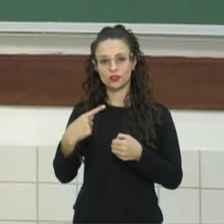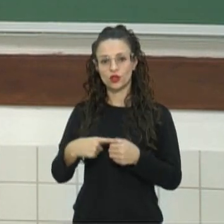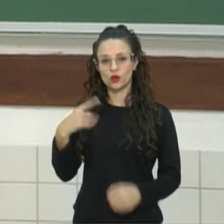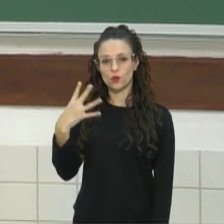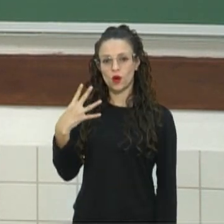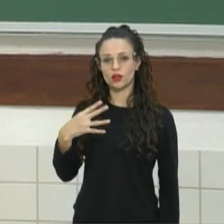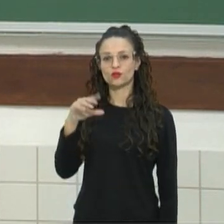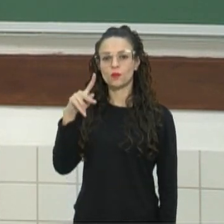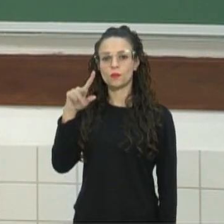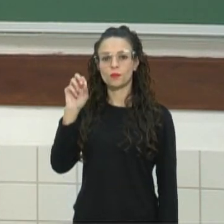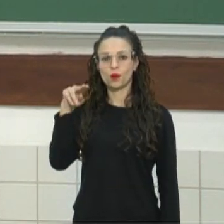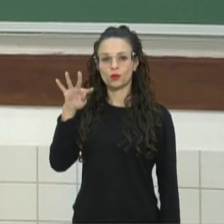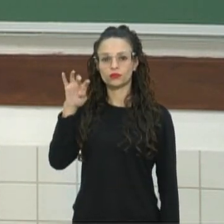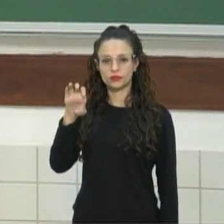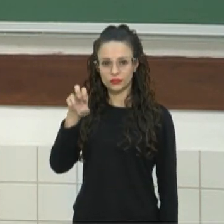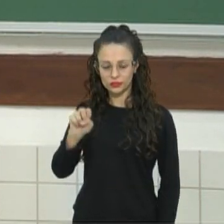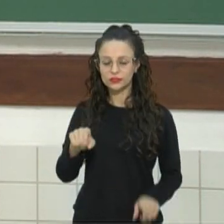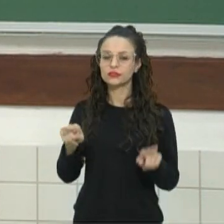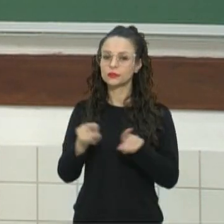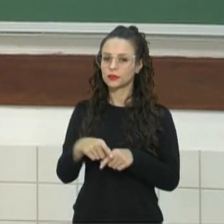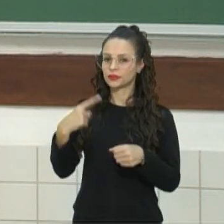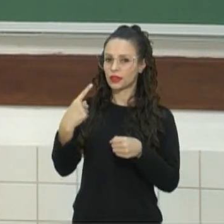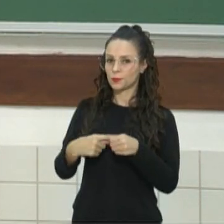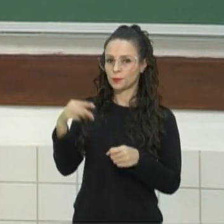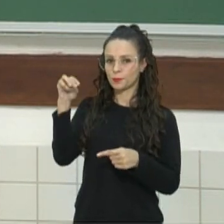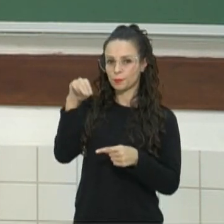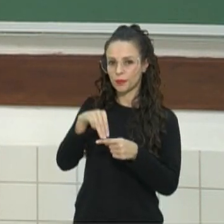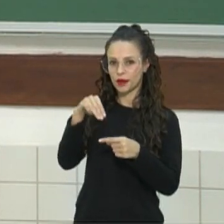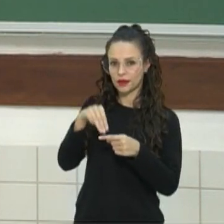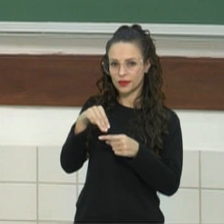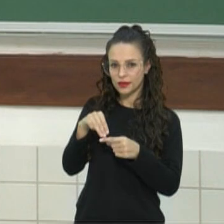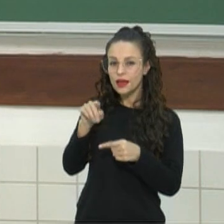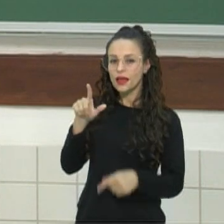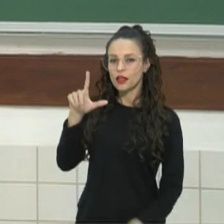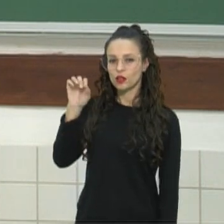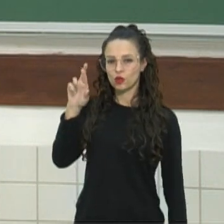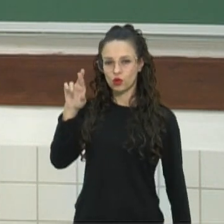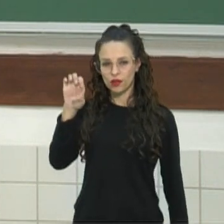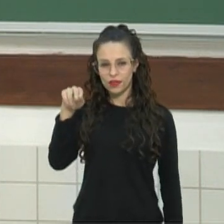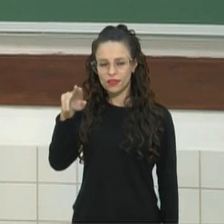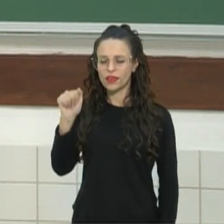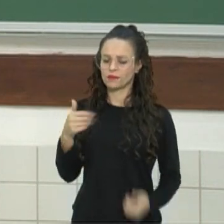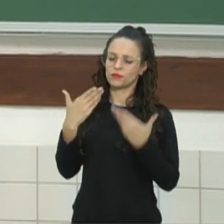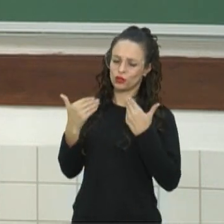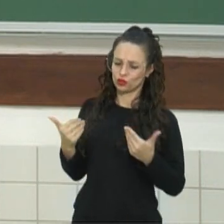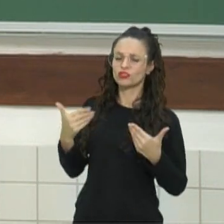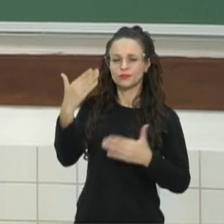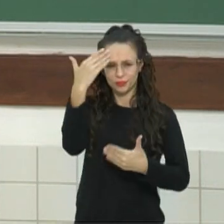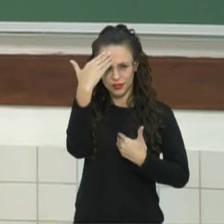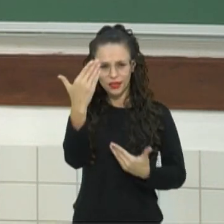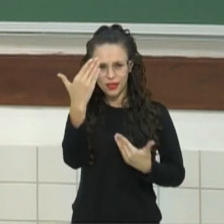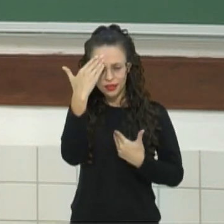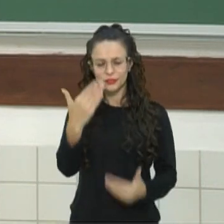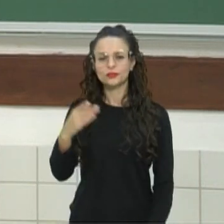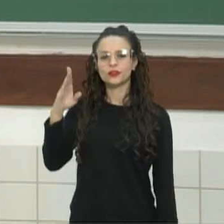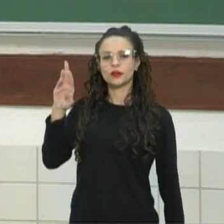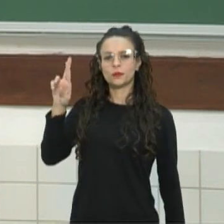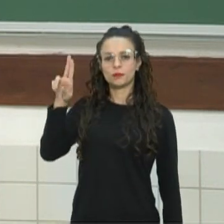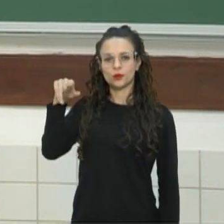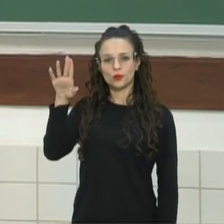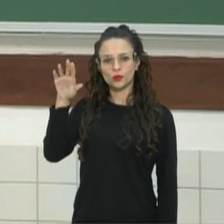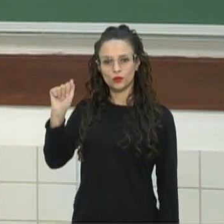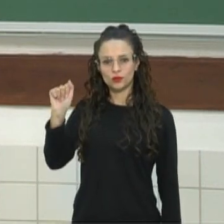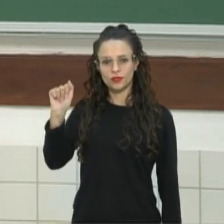A Lorena, lá de Maringá, diz que... Ah, minha elogia, muito obrigado, obrigado mesmo. Bruna, lá de